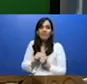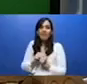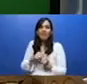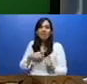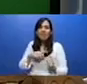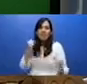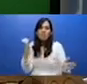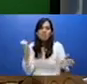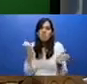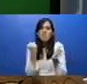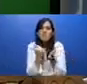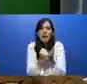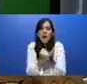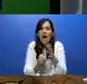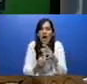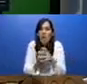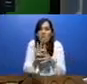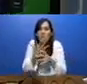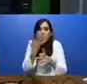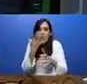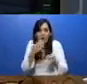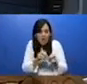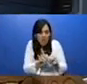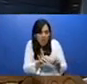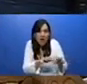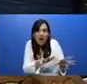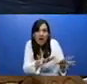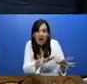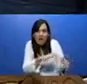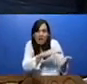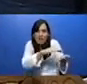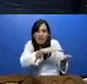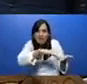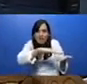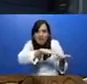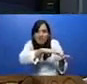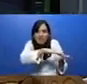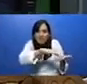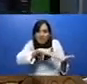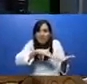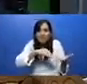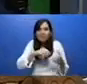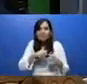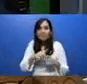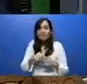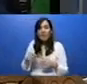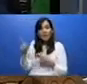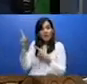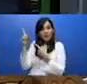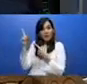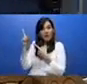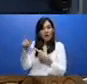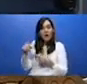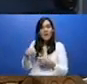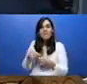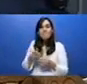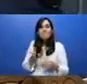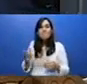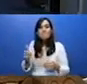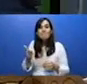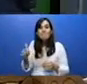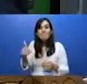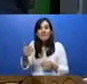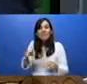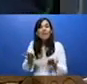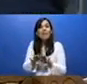que existiu há anos e anos atrás. E aqui é o fóssil, ó, crianças, de um peixe em